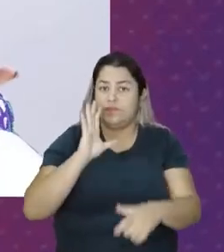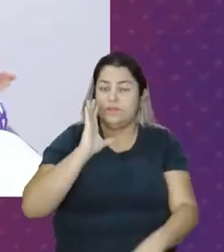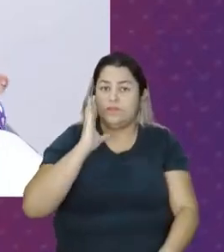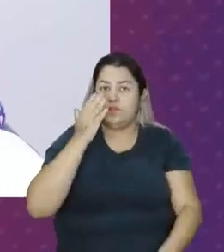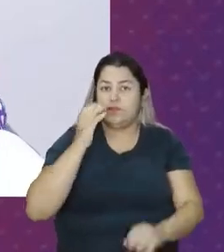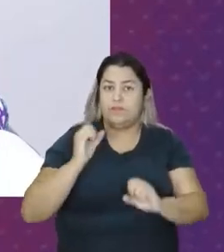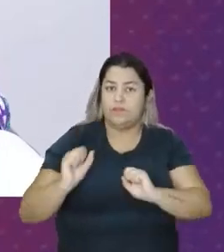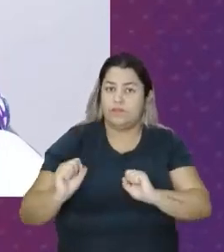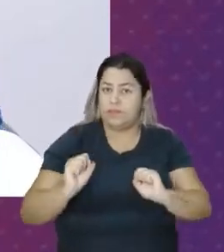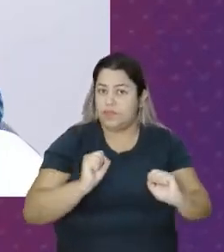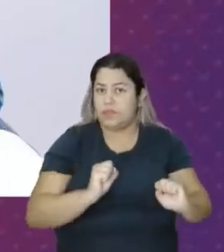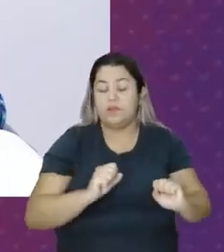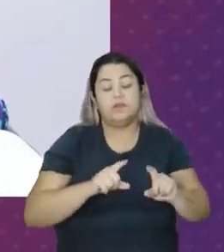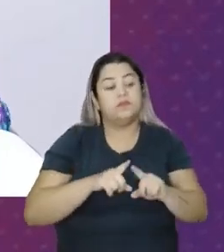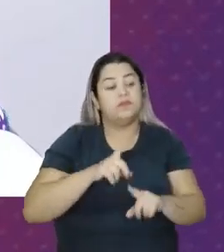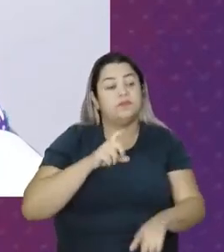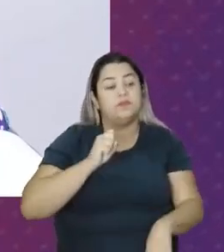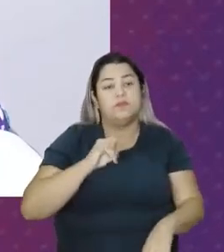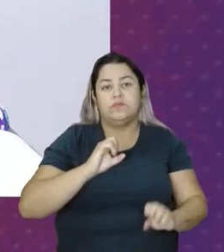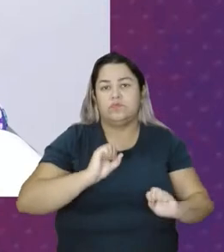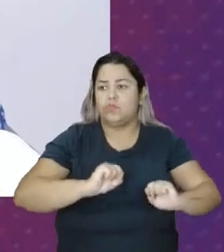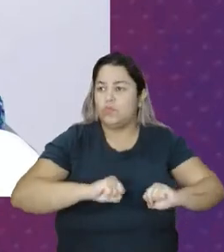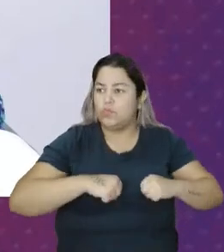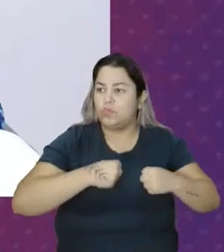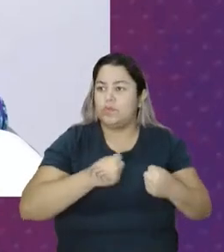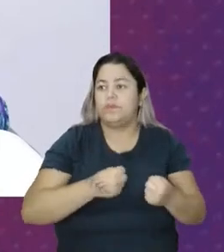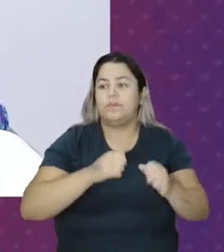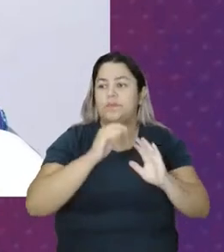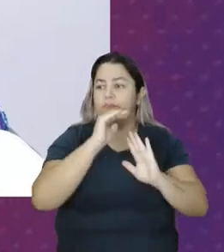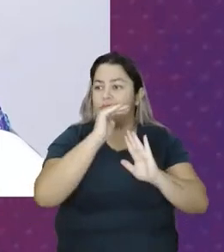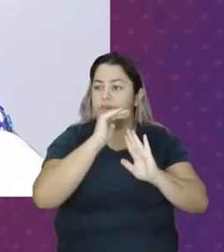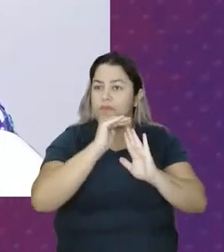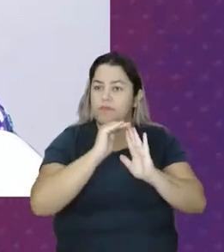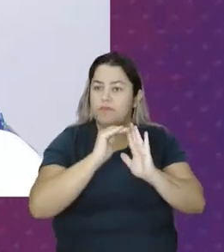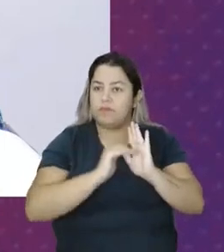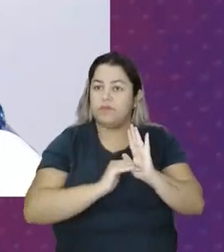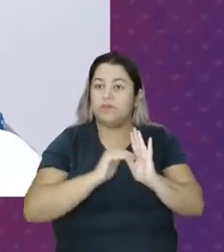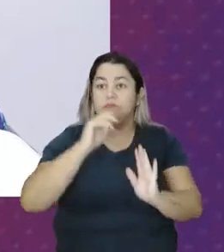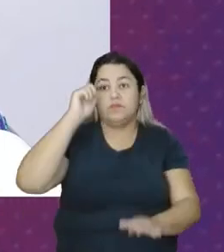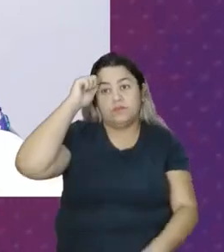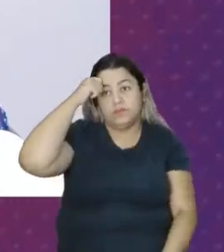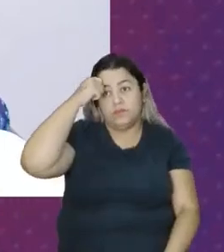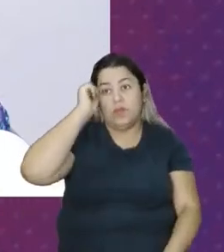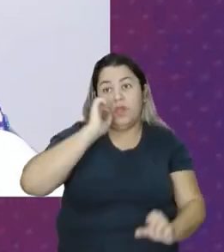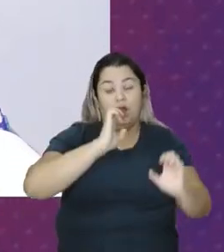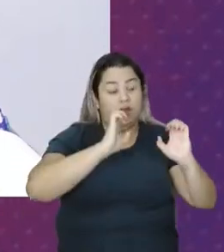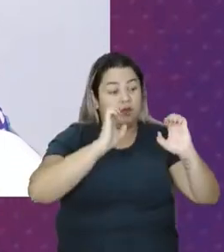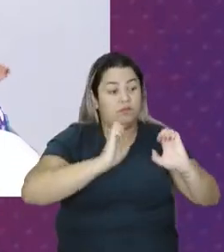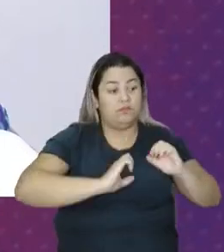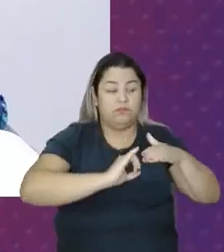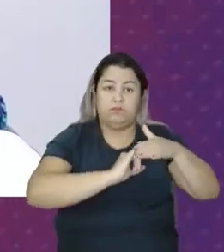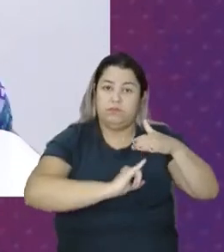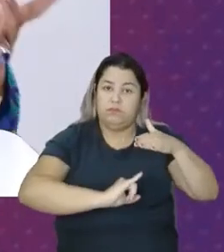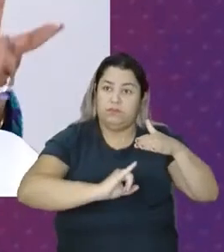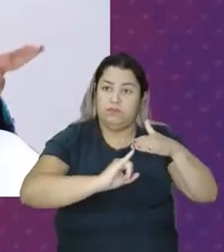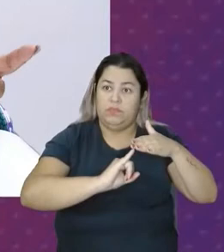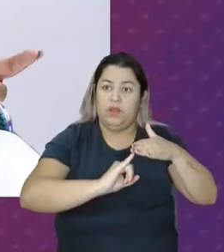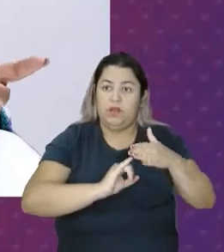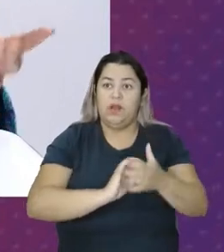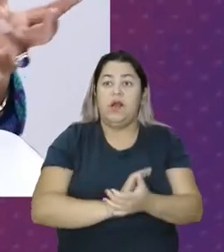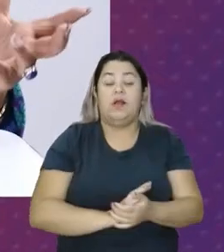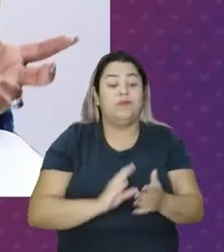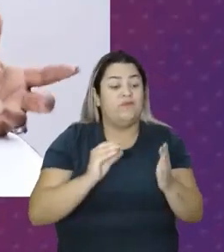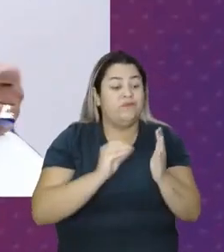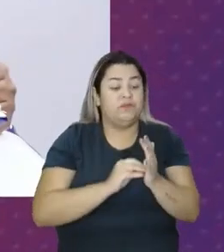e de poder, se a gente não enfrentar essa pauta do racismo estrutural e institucional que desumaniza